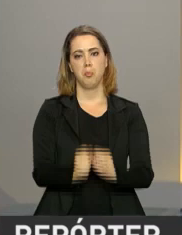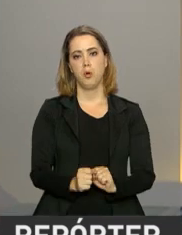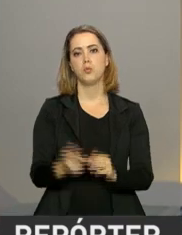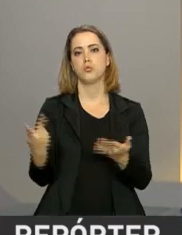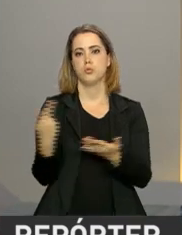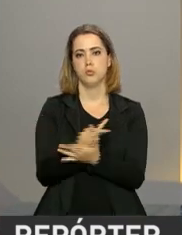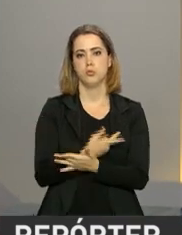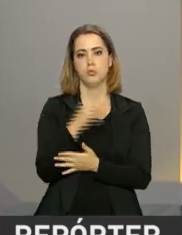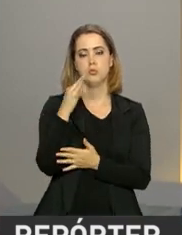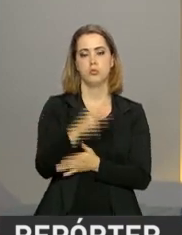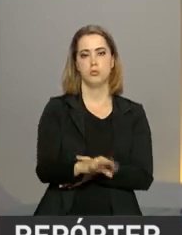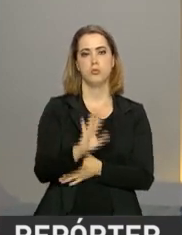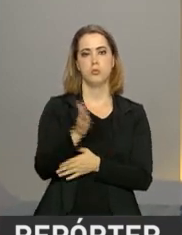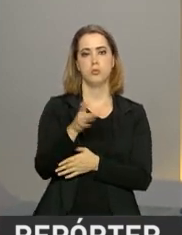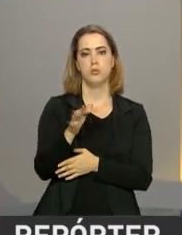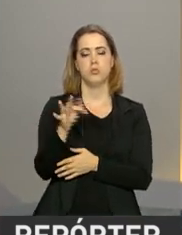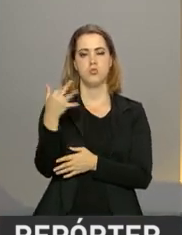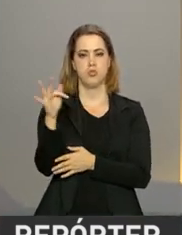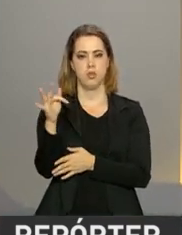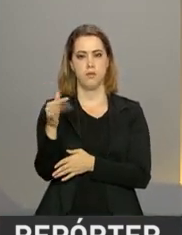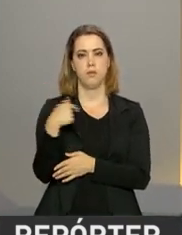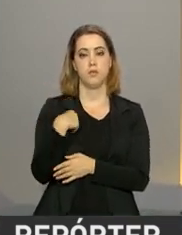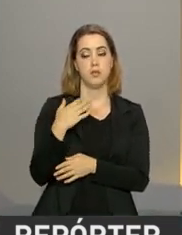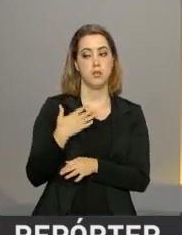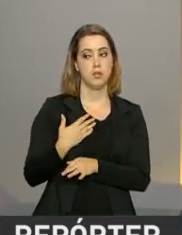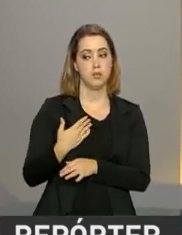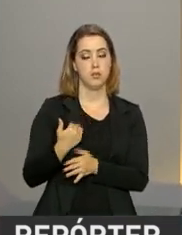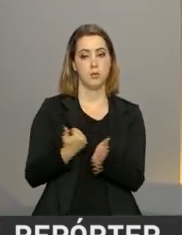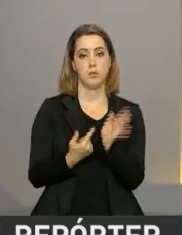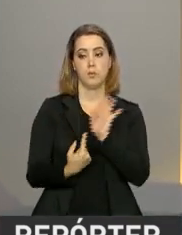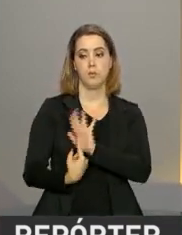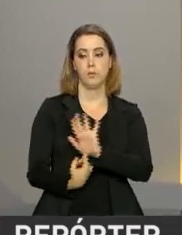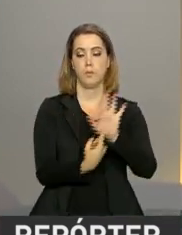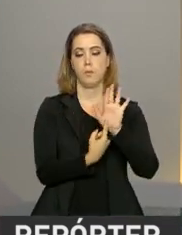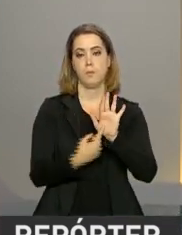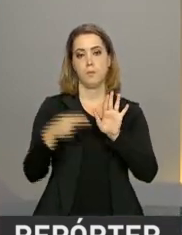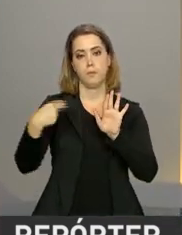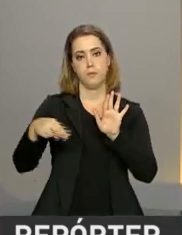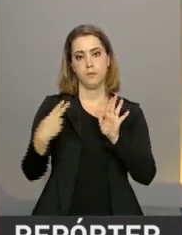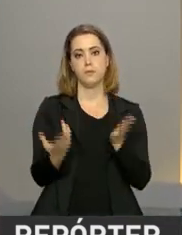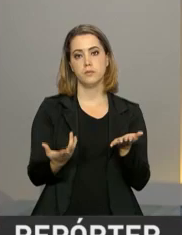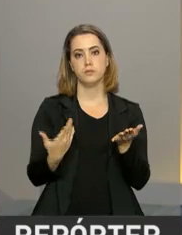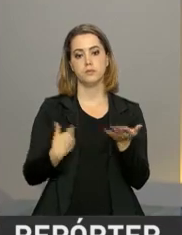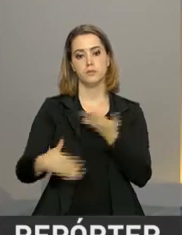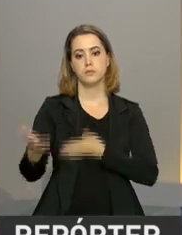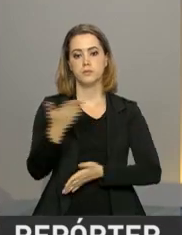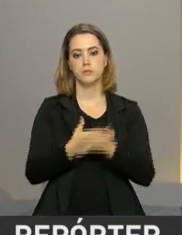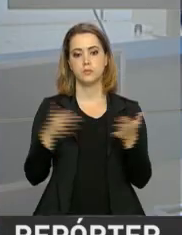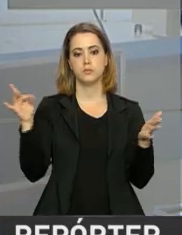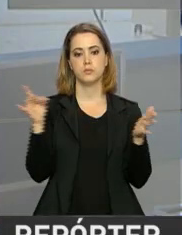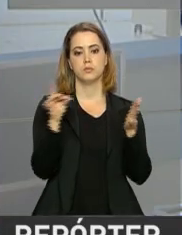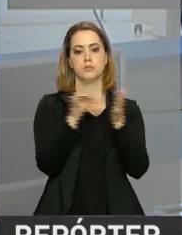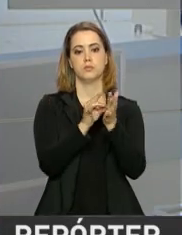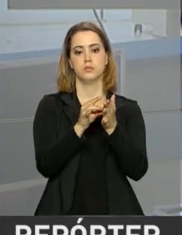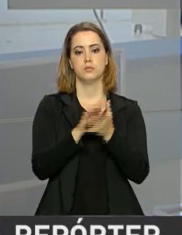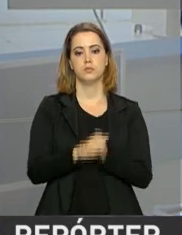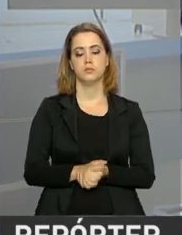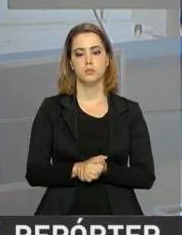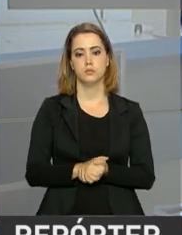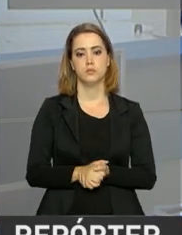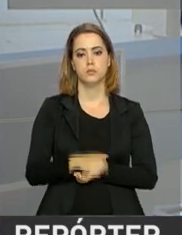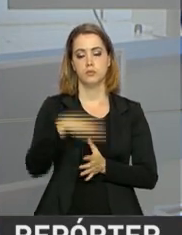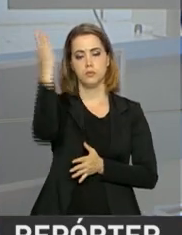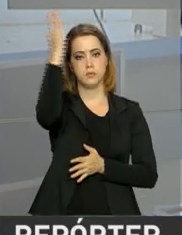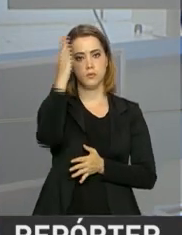Isso pode ser materializado já em fevereiro, com uma apresentação agora em novembro. Esse é comércio na prática.